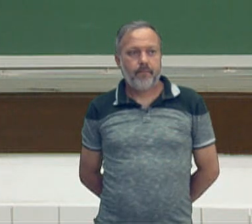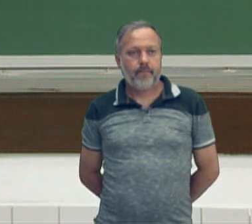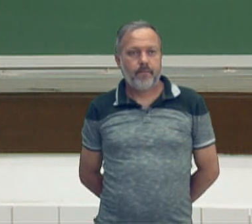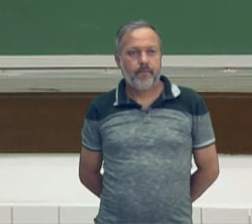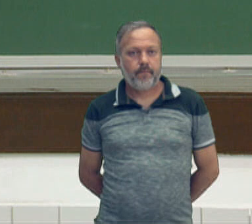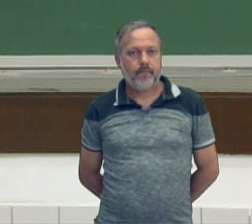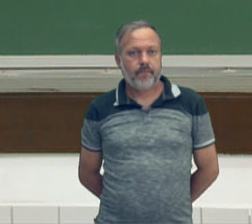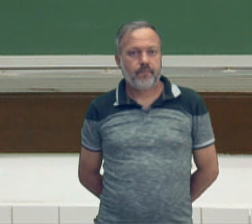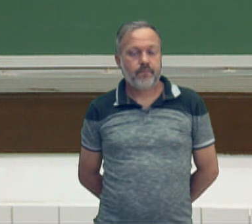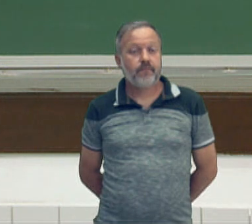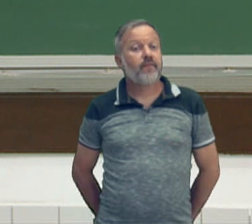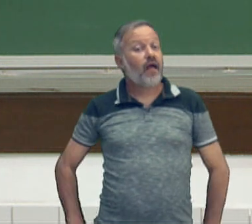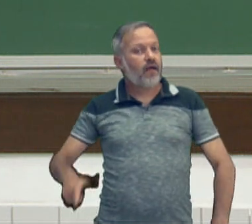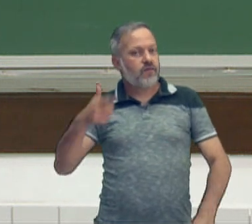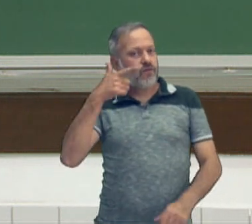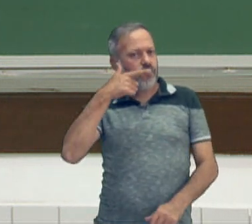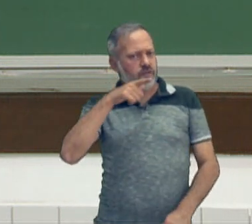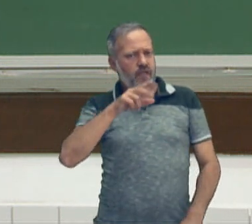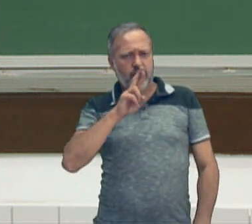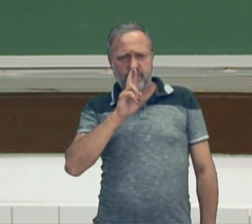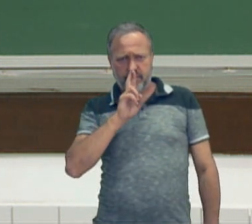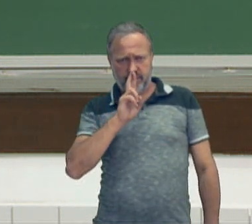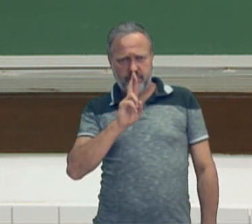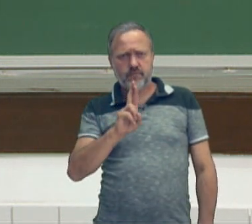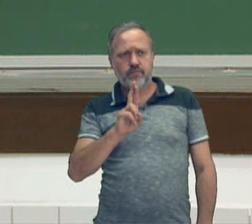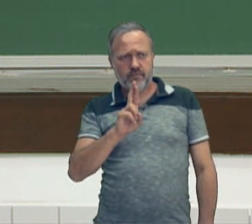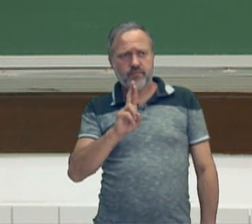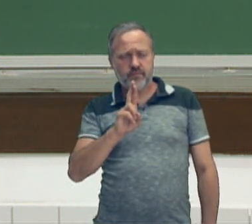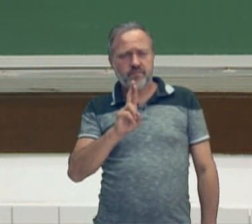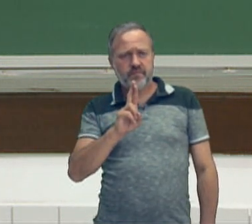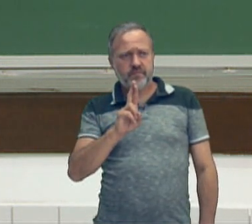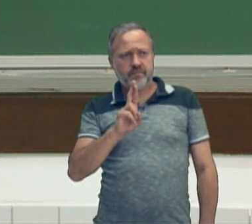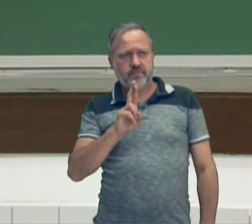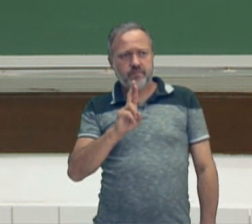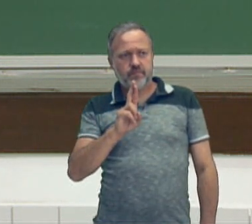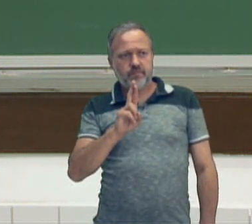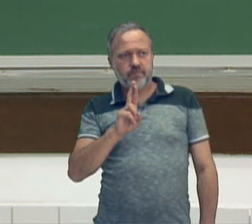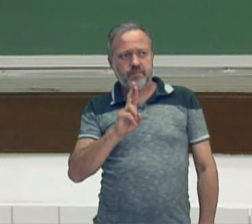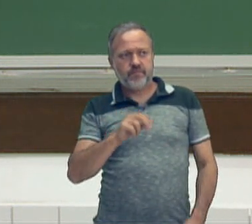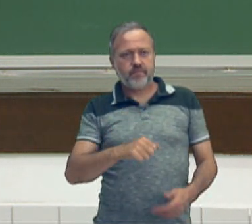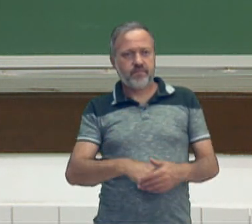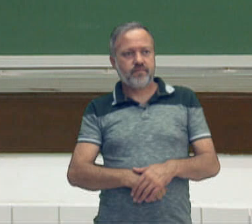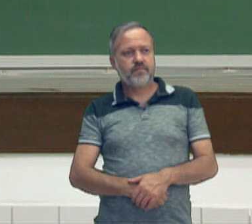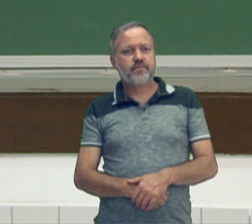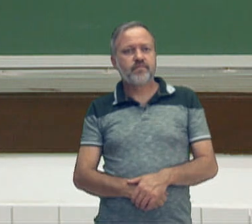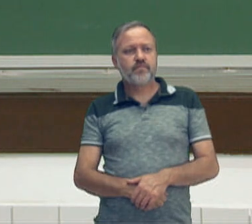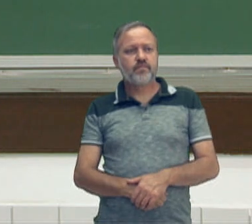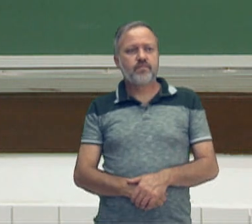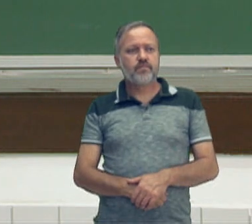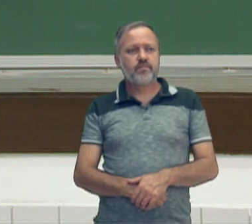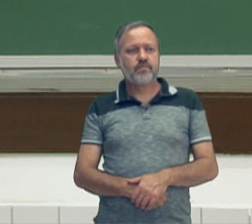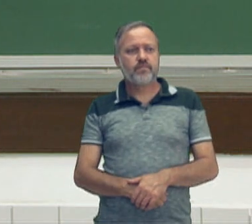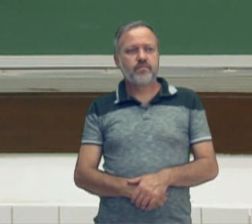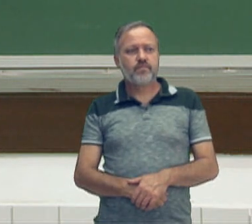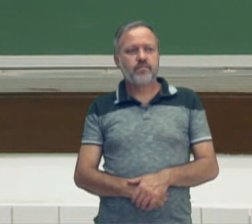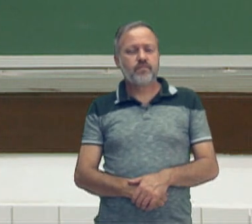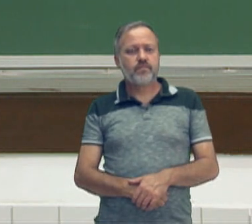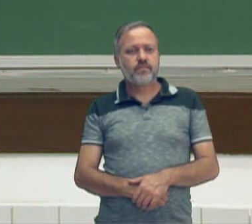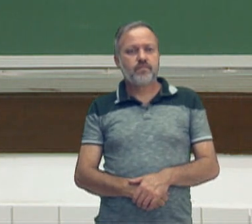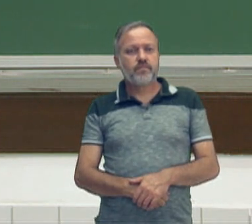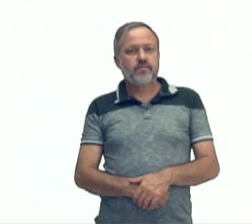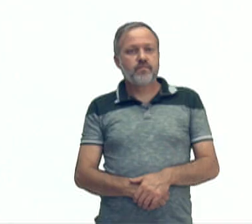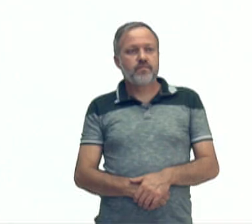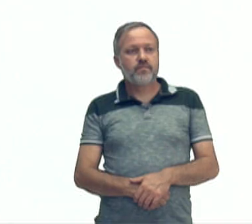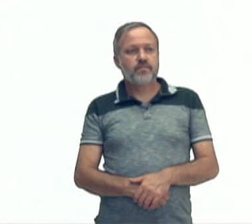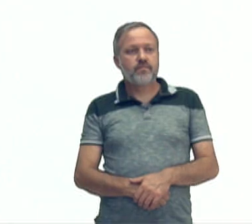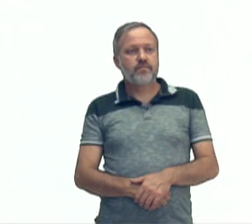Daí, moçada, tempinho mais do que suficiente, né? E vamos nessa. Então, o